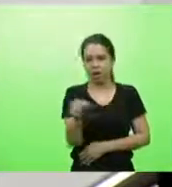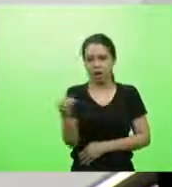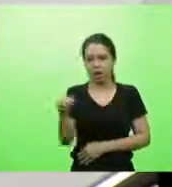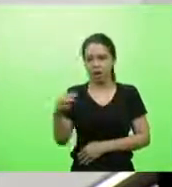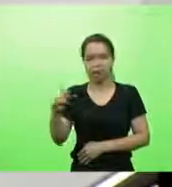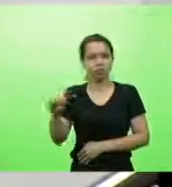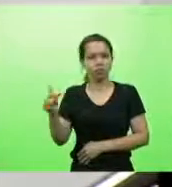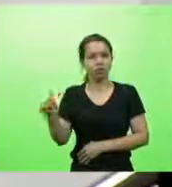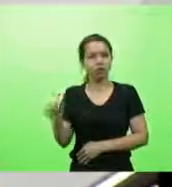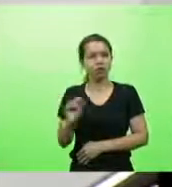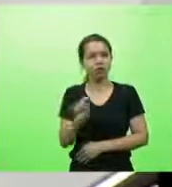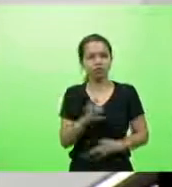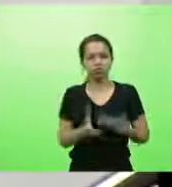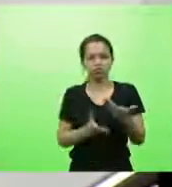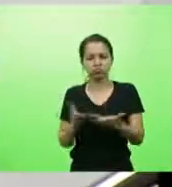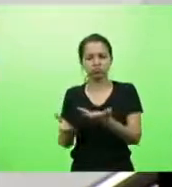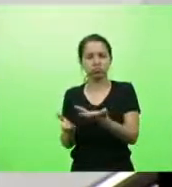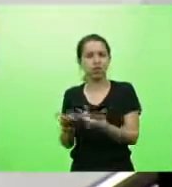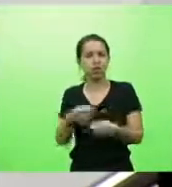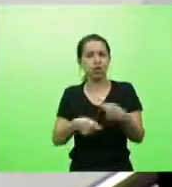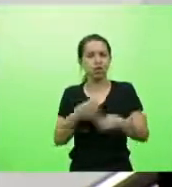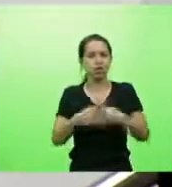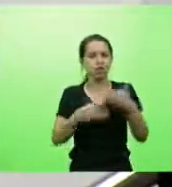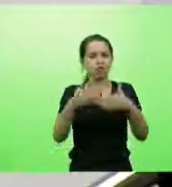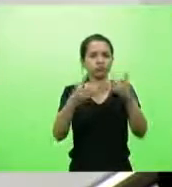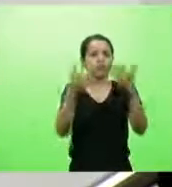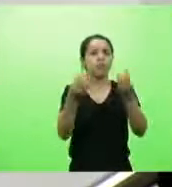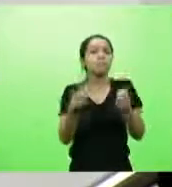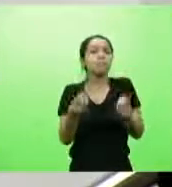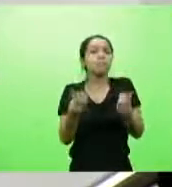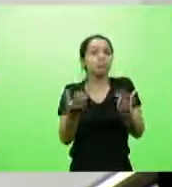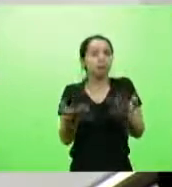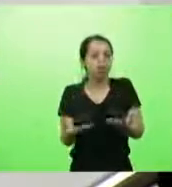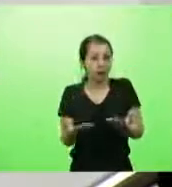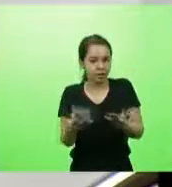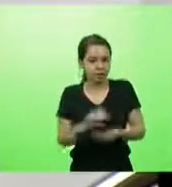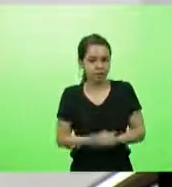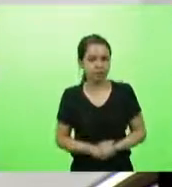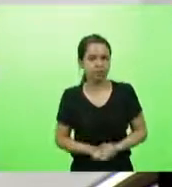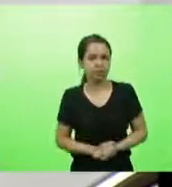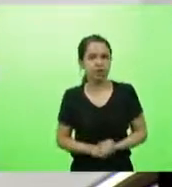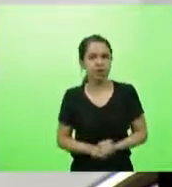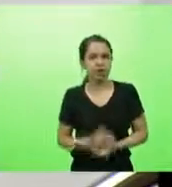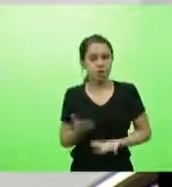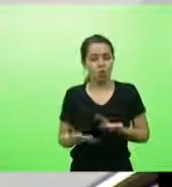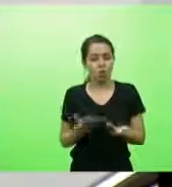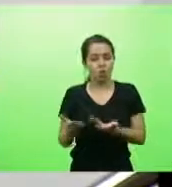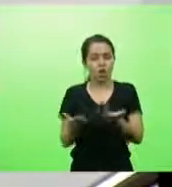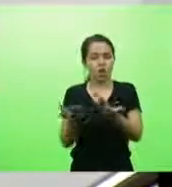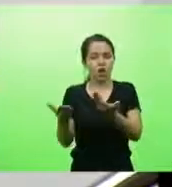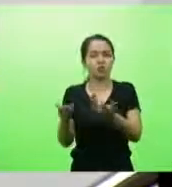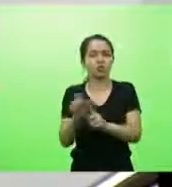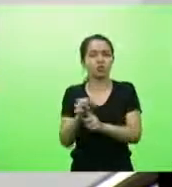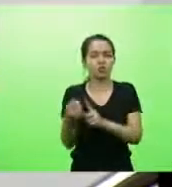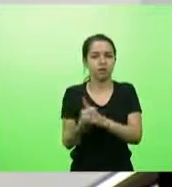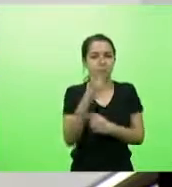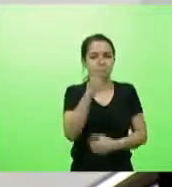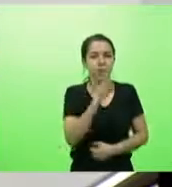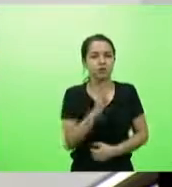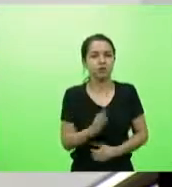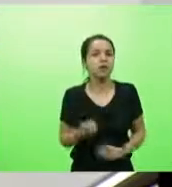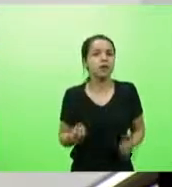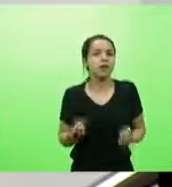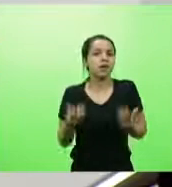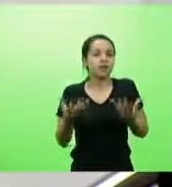crescimento econômico é para quem? O bem-estar do brasileiro é procurado para quem? O Estado está